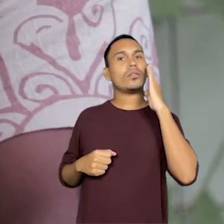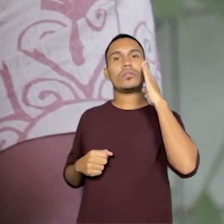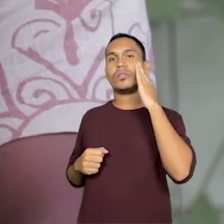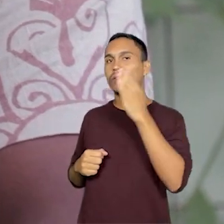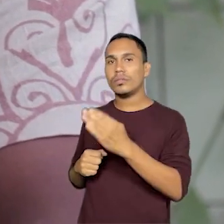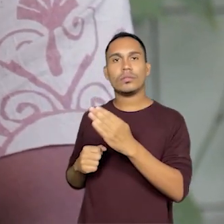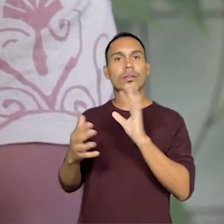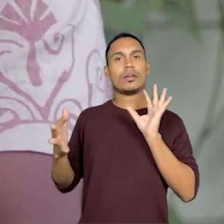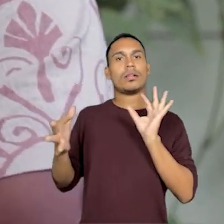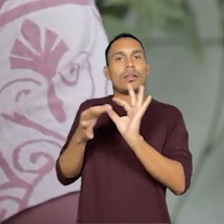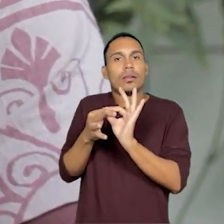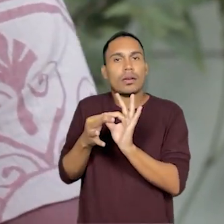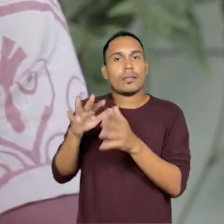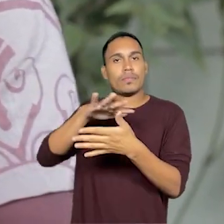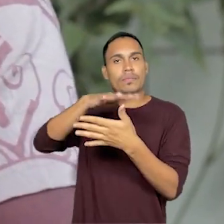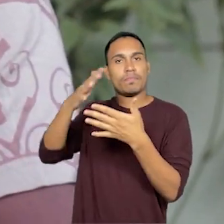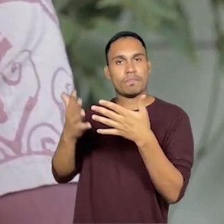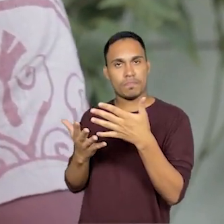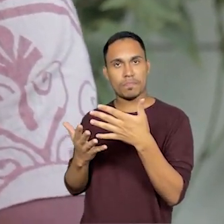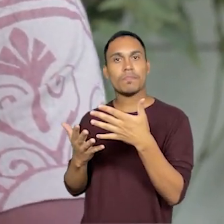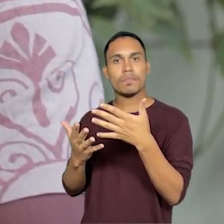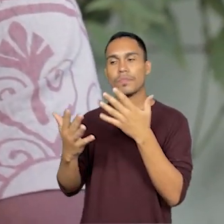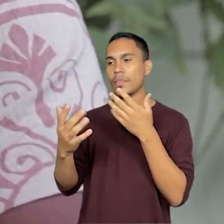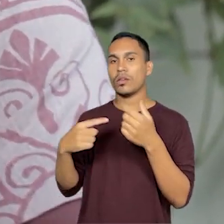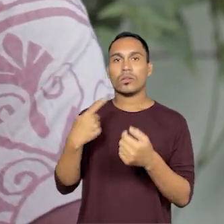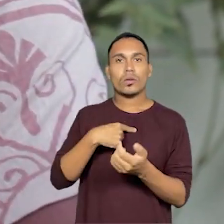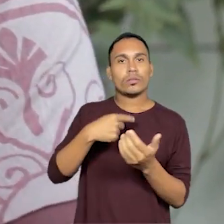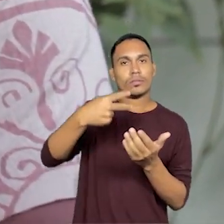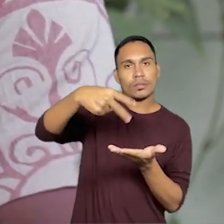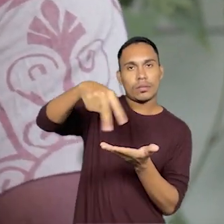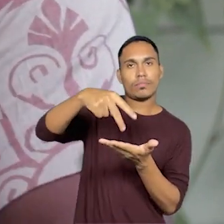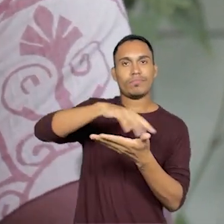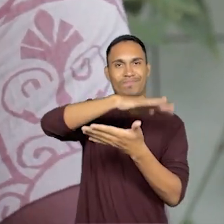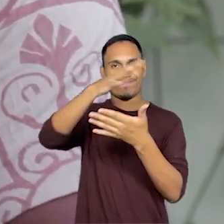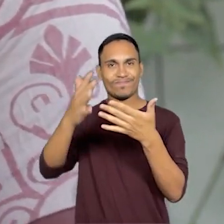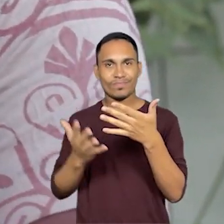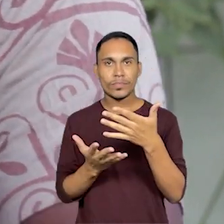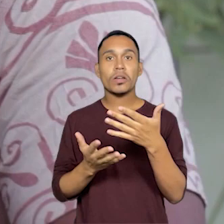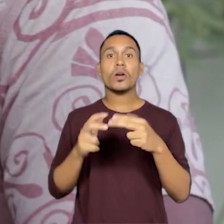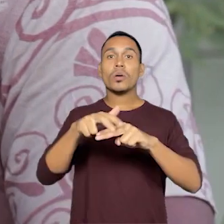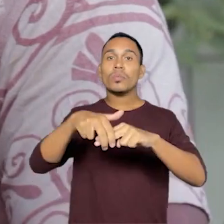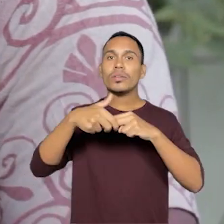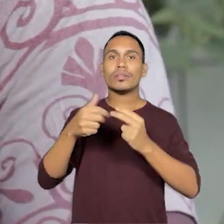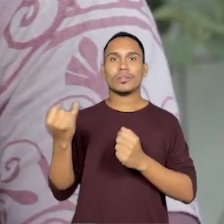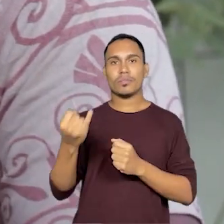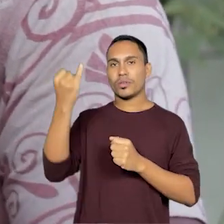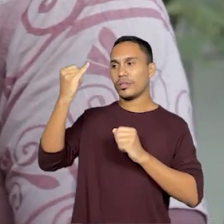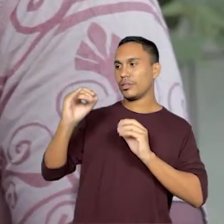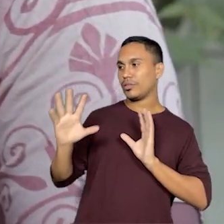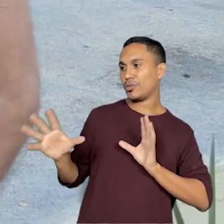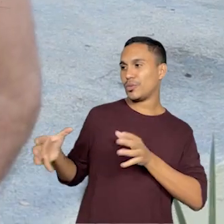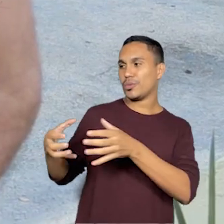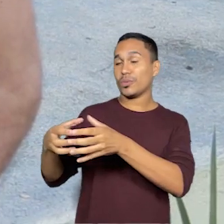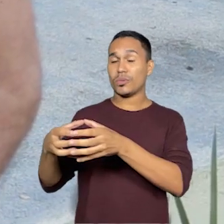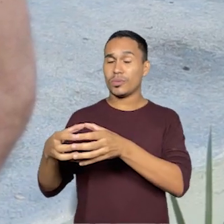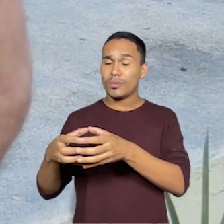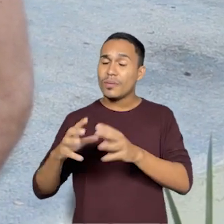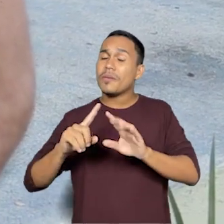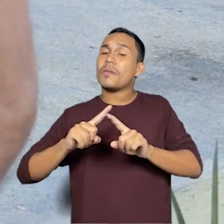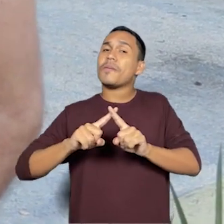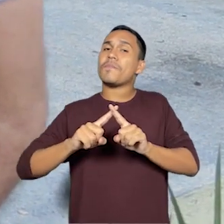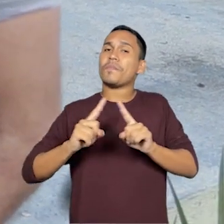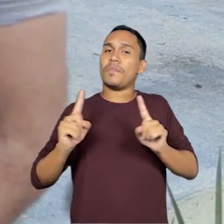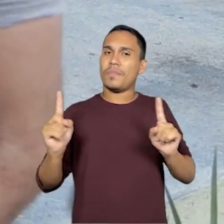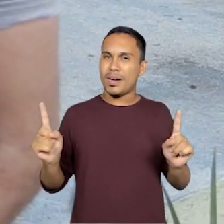língua brasileira de sinais, né? A dança e a língua brasileira de sinais. Então, essa comunidade, a gente tem uma necessidade de estar com eles. Mas